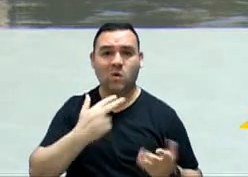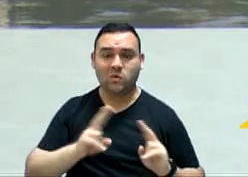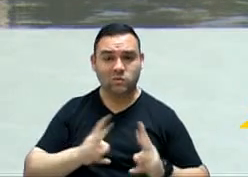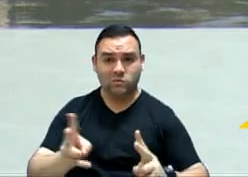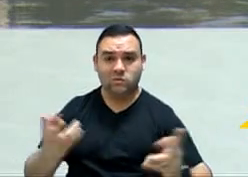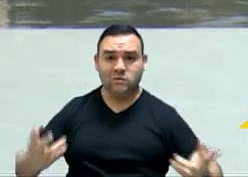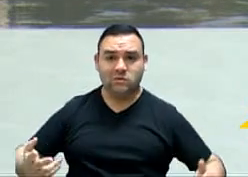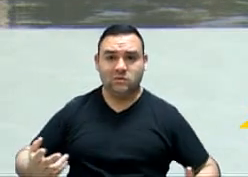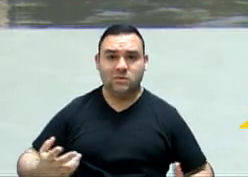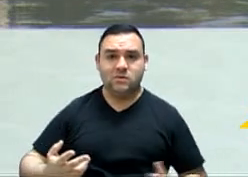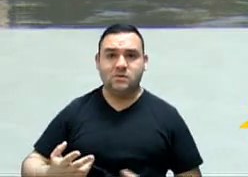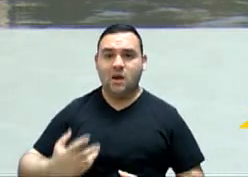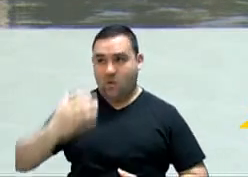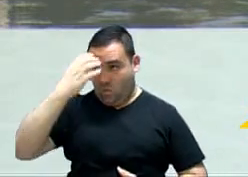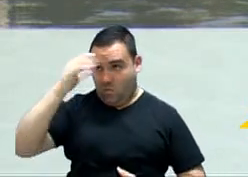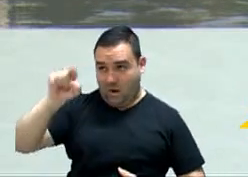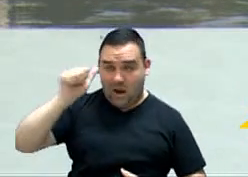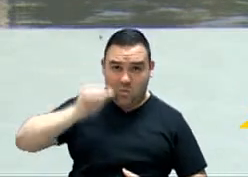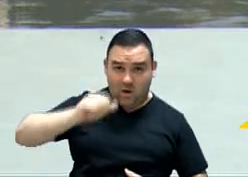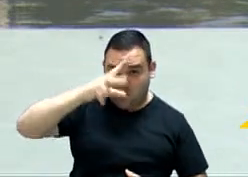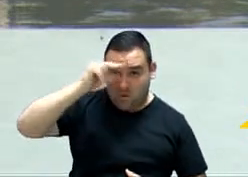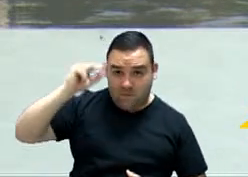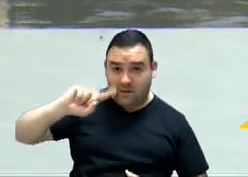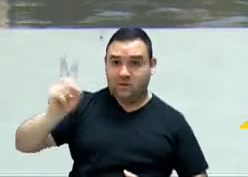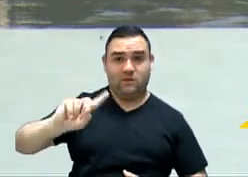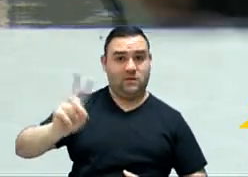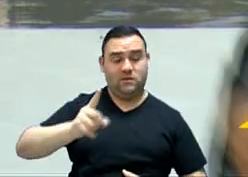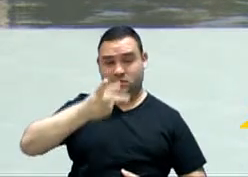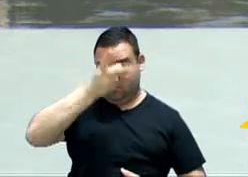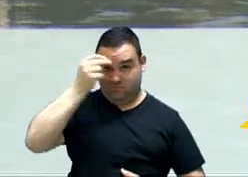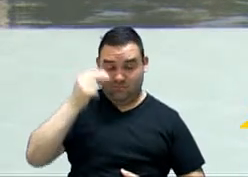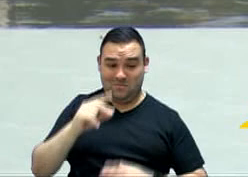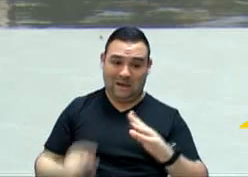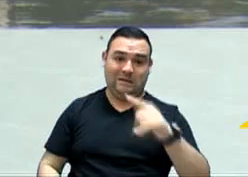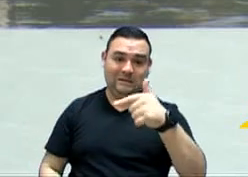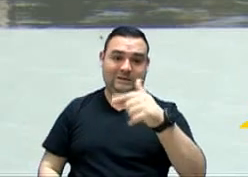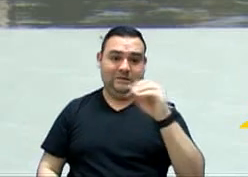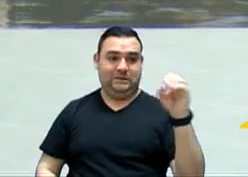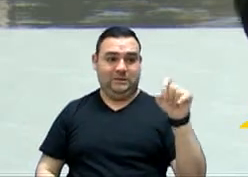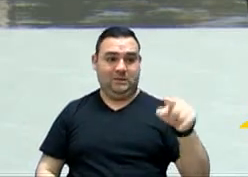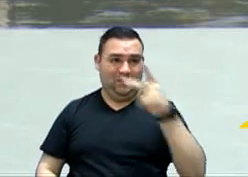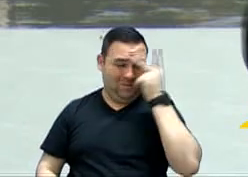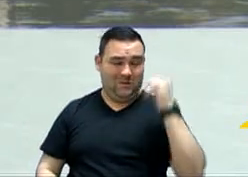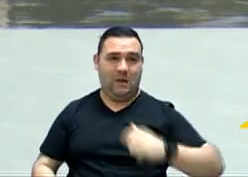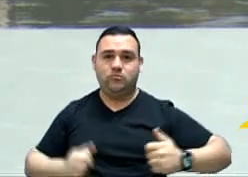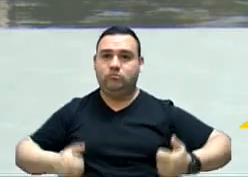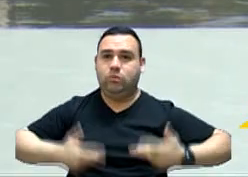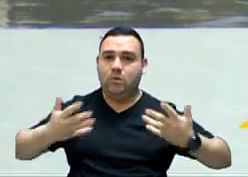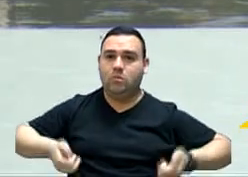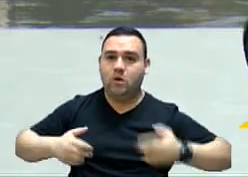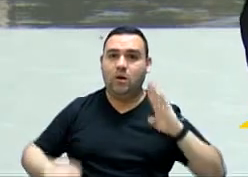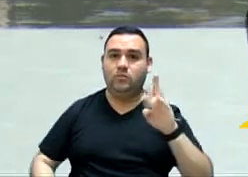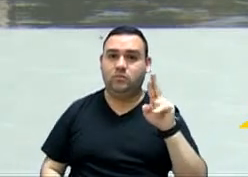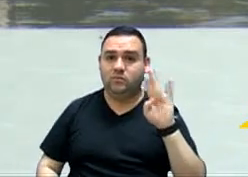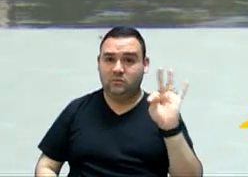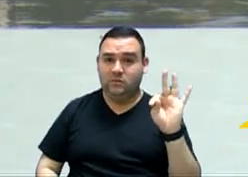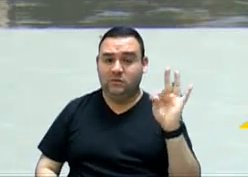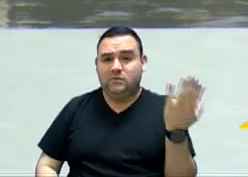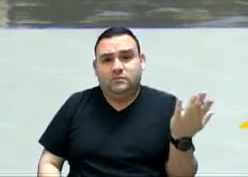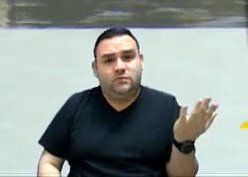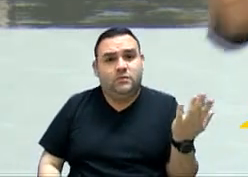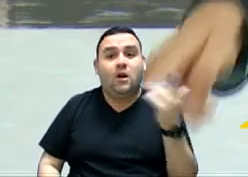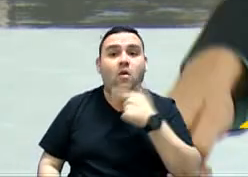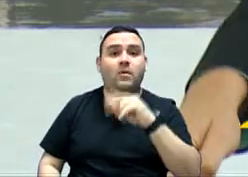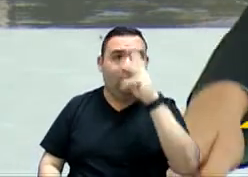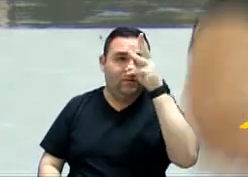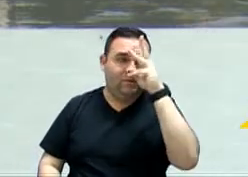acontecer. Não é culpa da prefeita que está entrando agora, mas 700 mil habitantes gastando milhões com o BRT. Vanderlei Diogo,